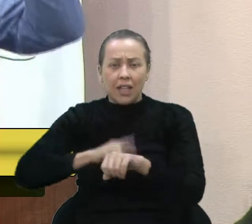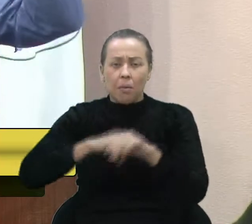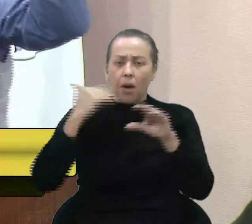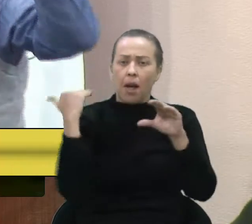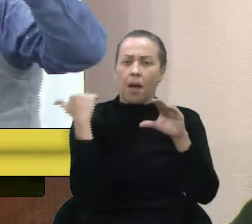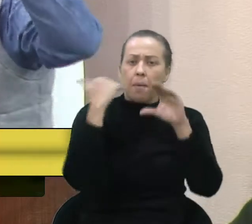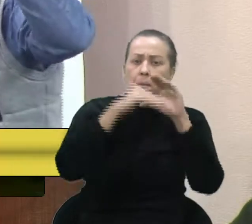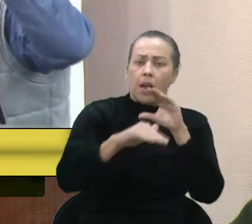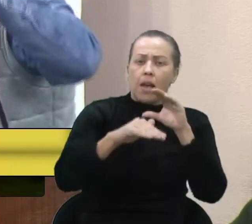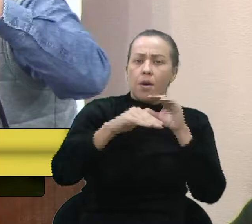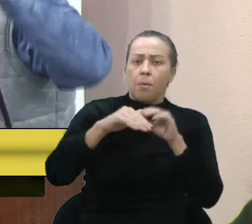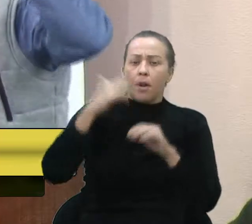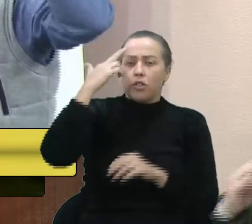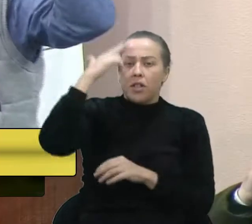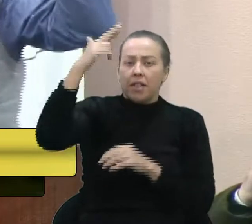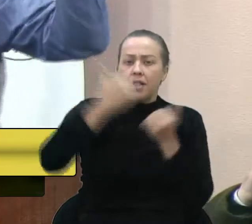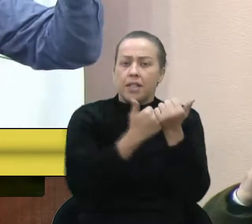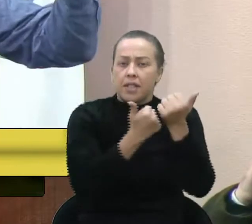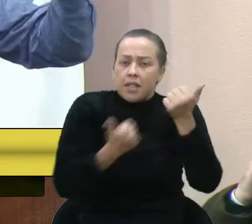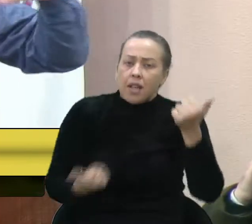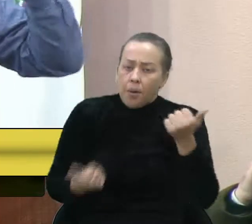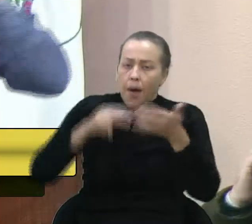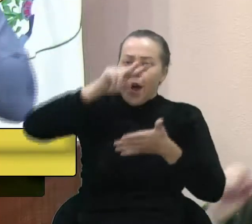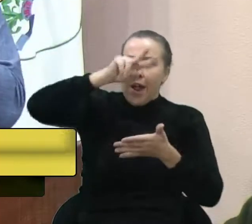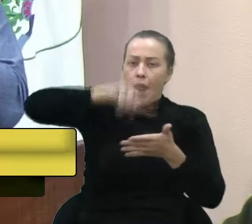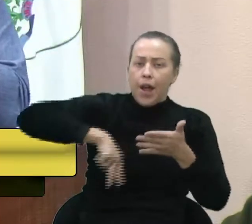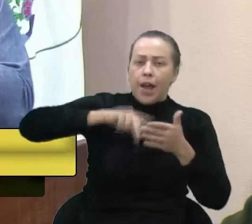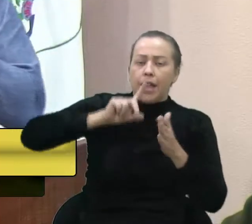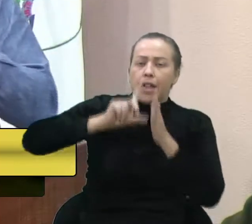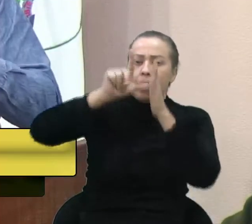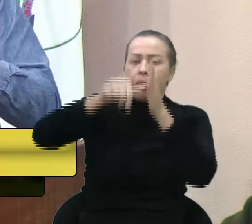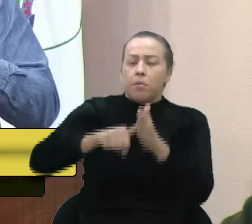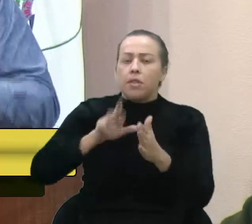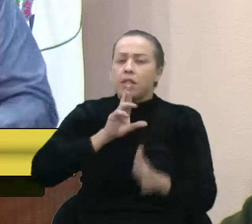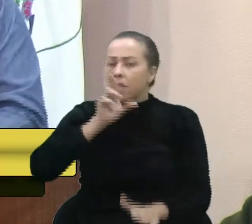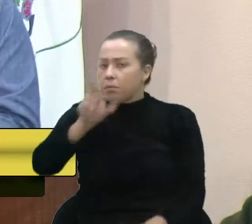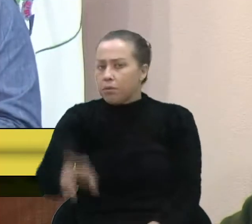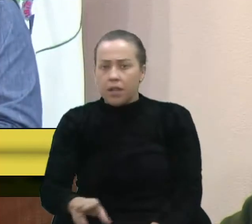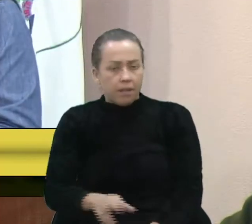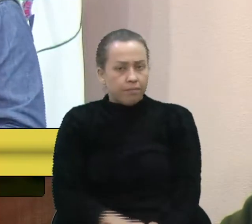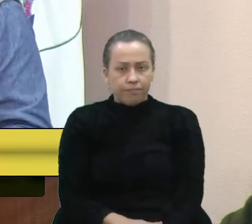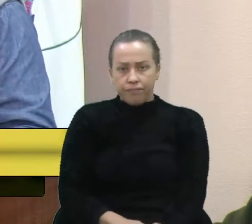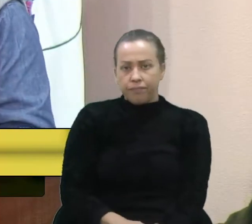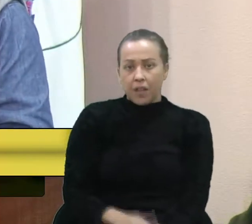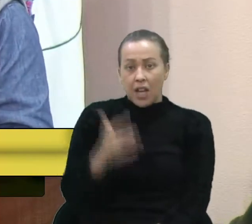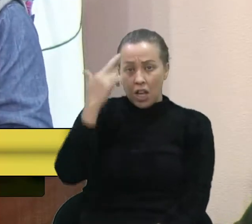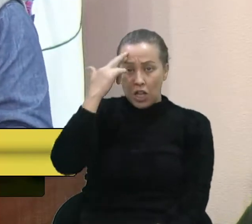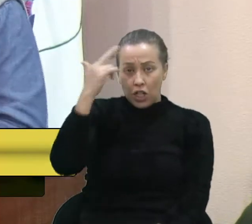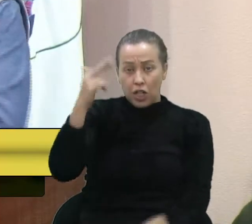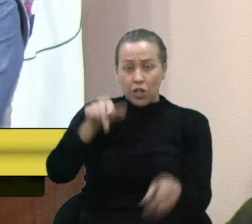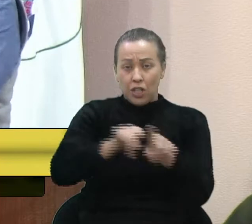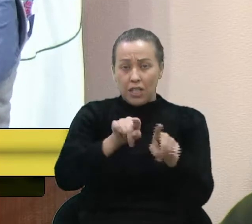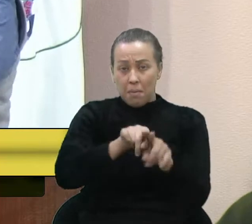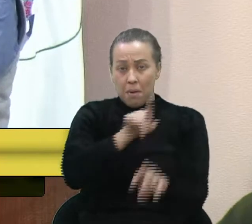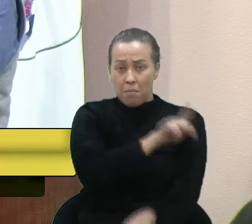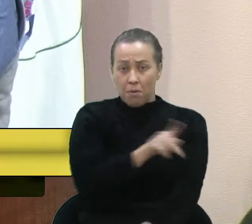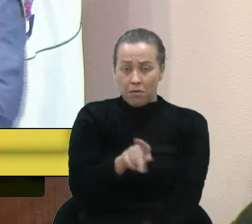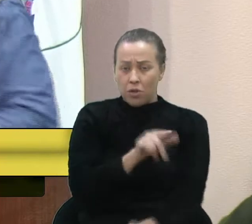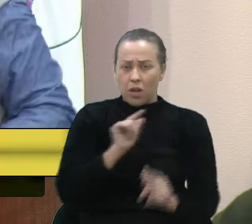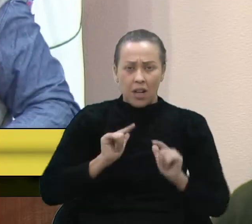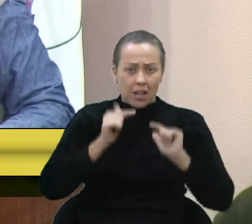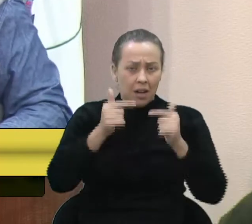para a direção lê esse e-mail e depois se posicionar. Os diretores e os professores têm